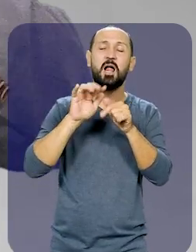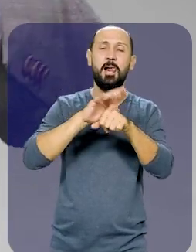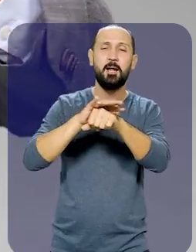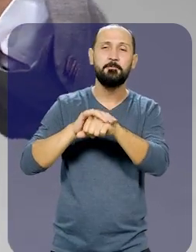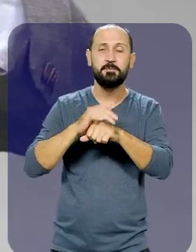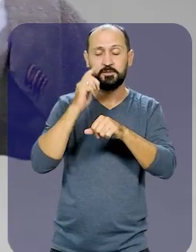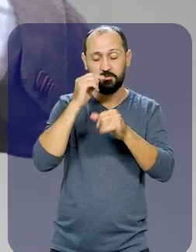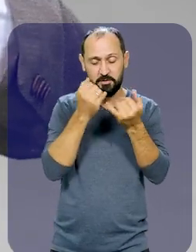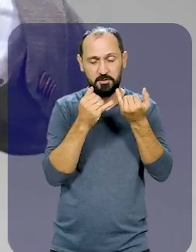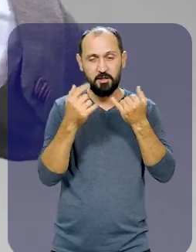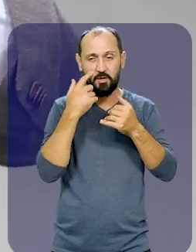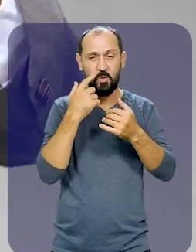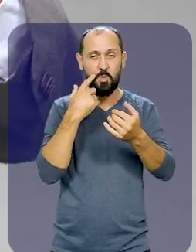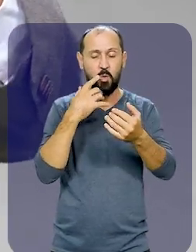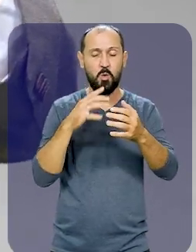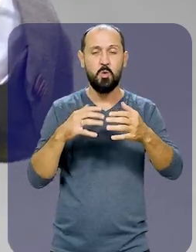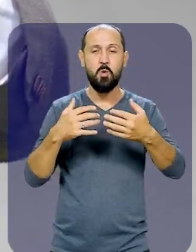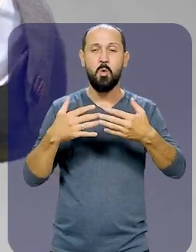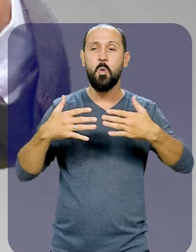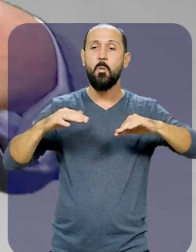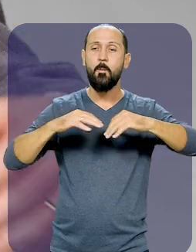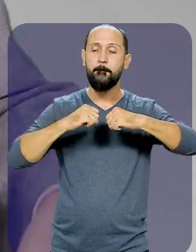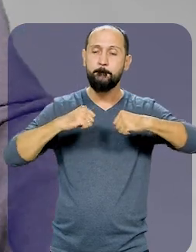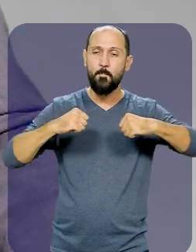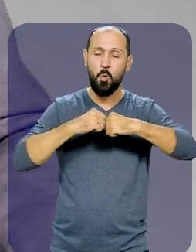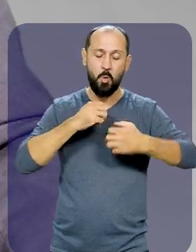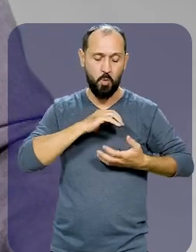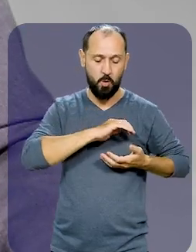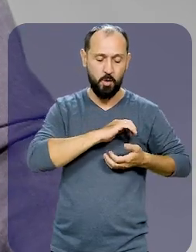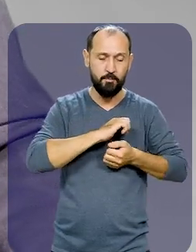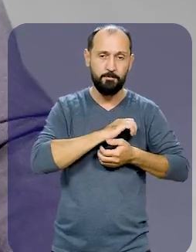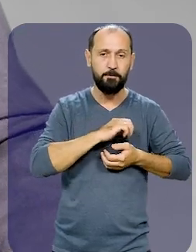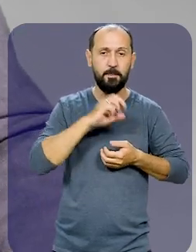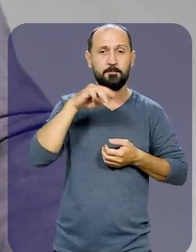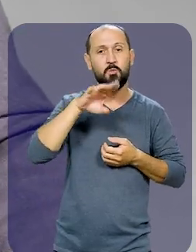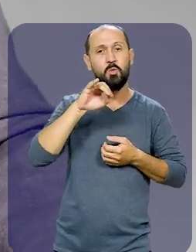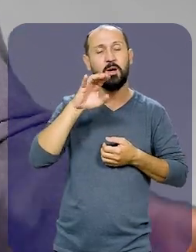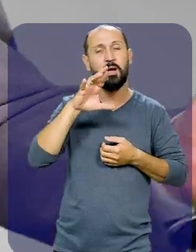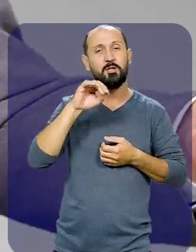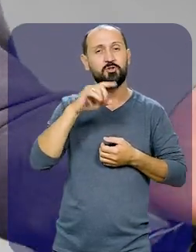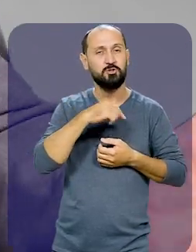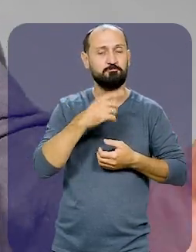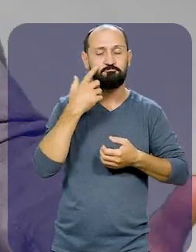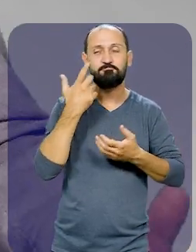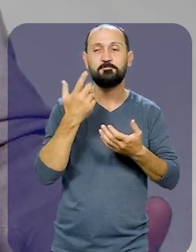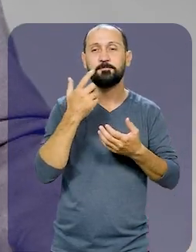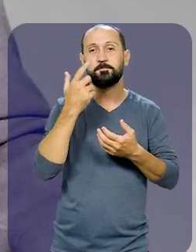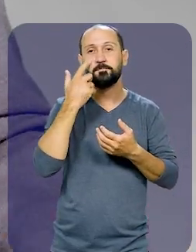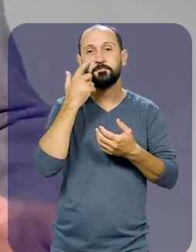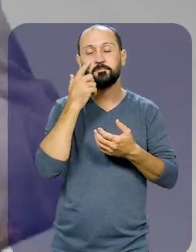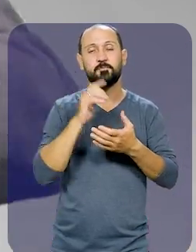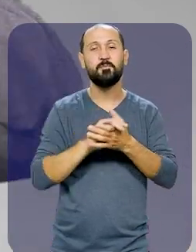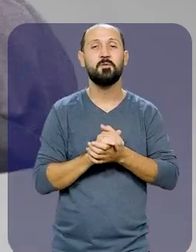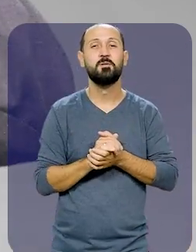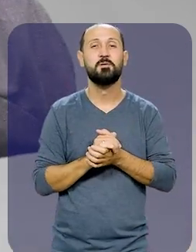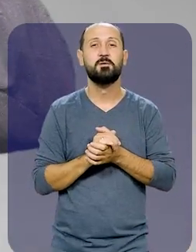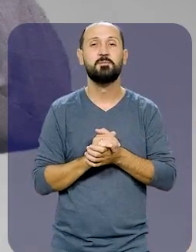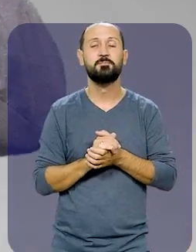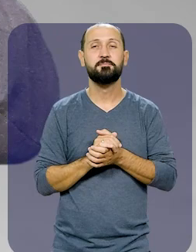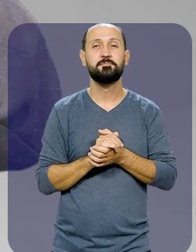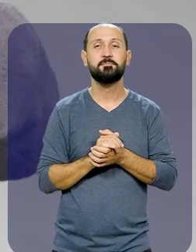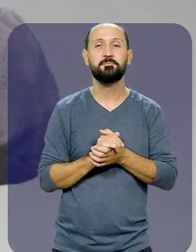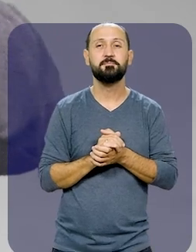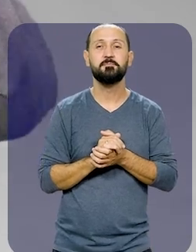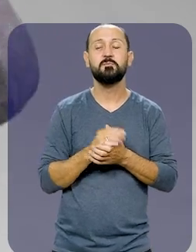você inflamar os músculos, o músculo do coração, miocardite. Nós estamos ouvindo miocardite. Então,